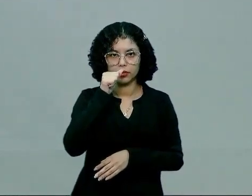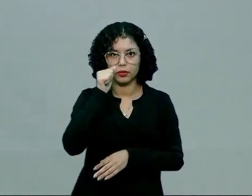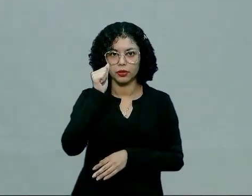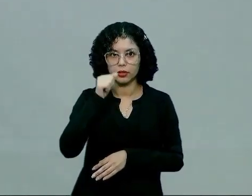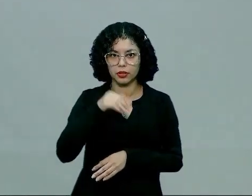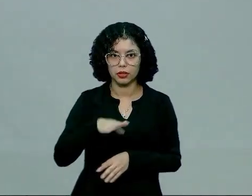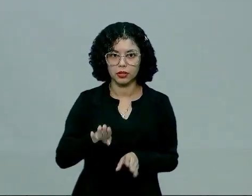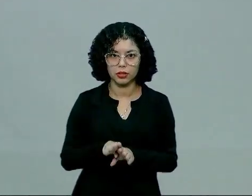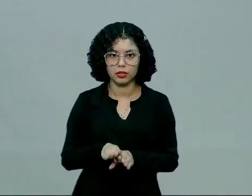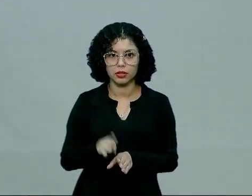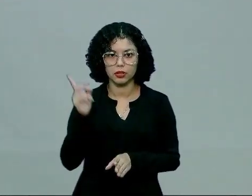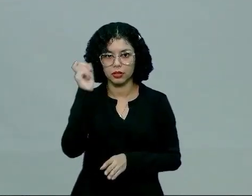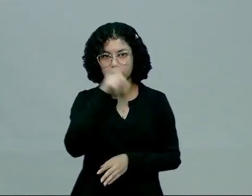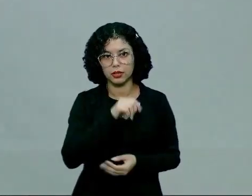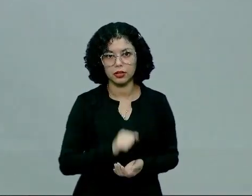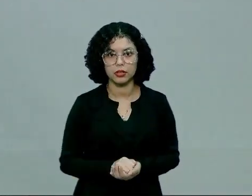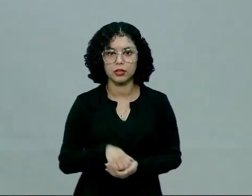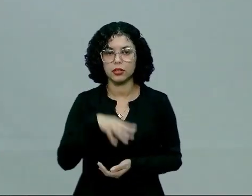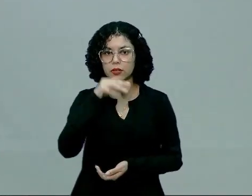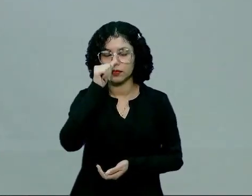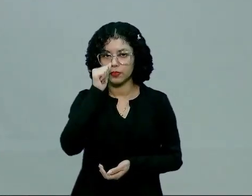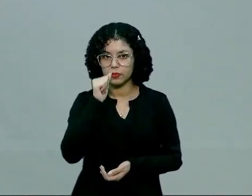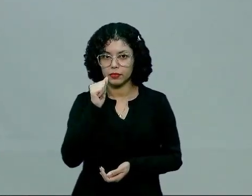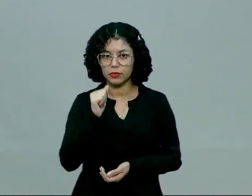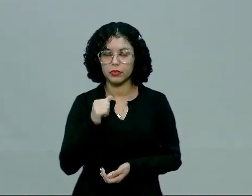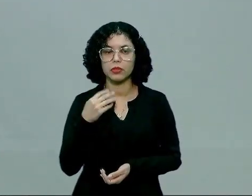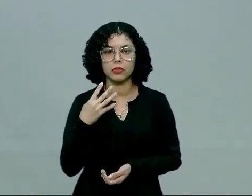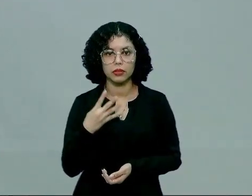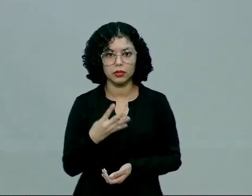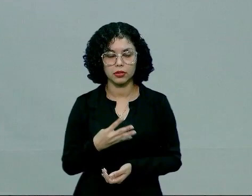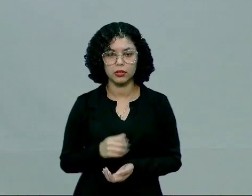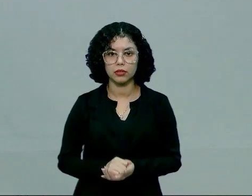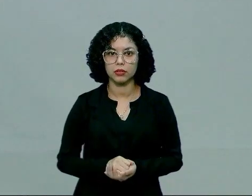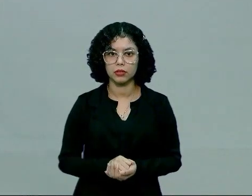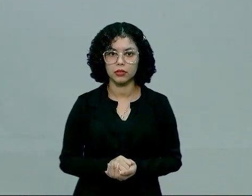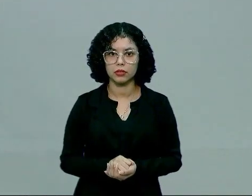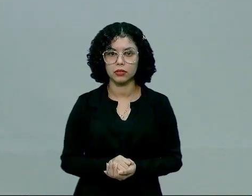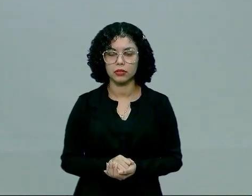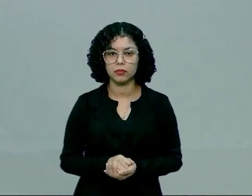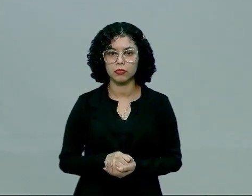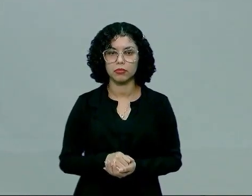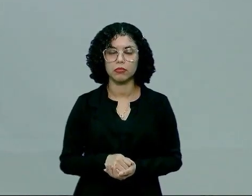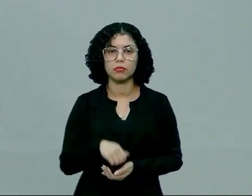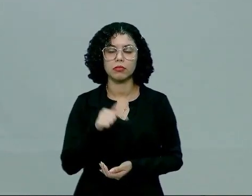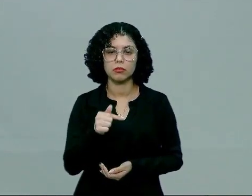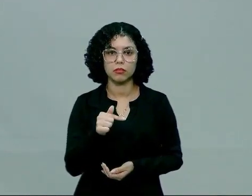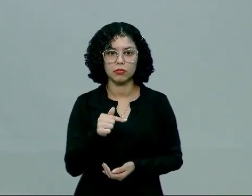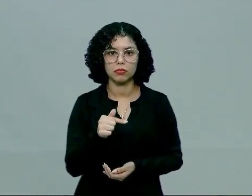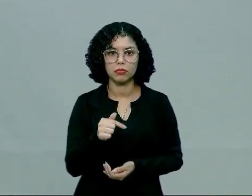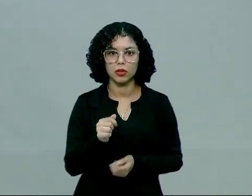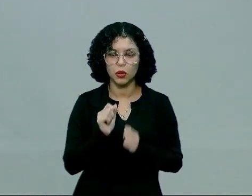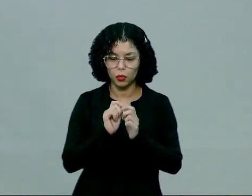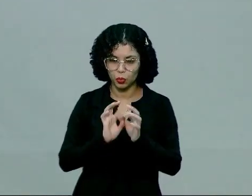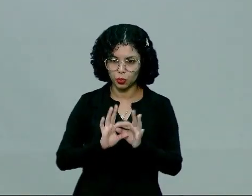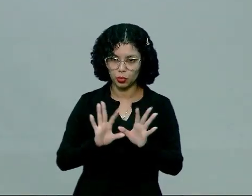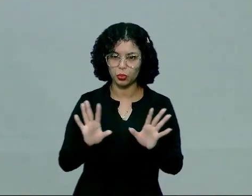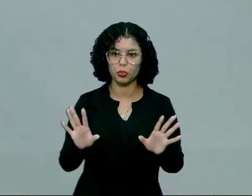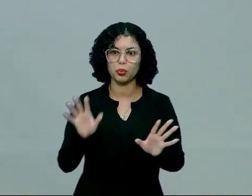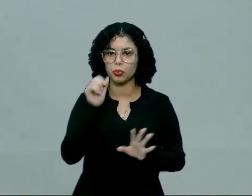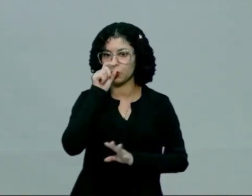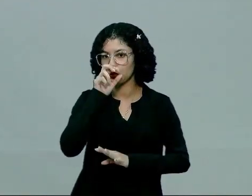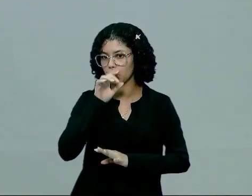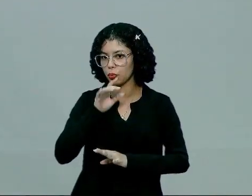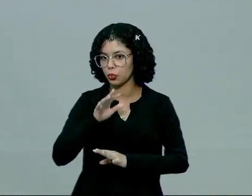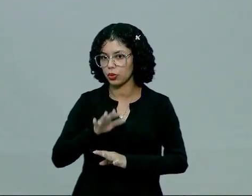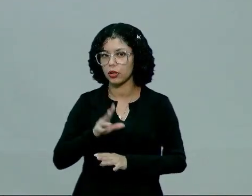TR falar e respirar é difícil mas inspirou quatro segurou sete e